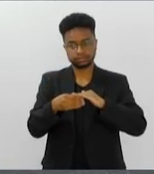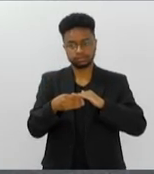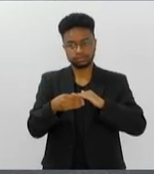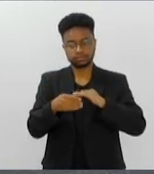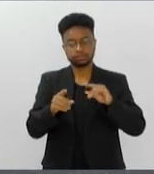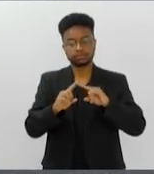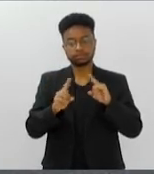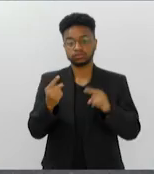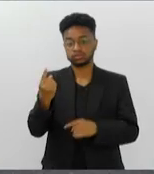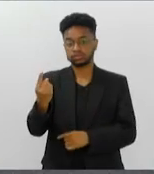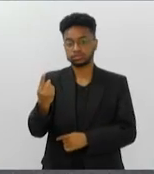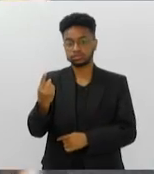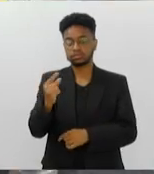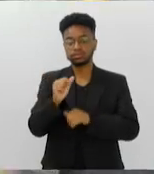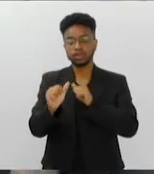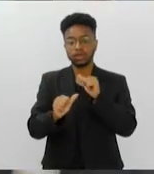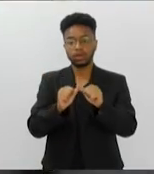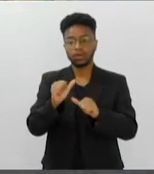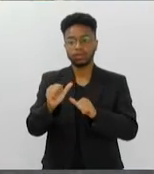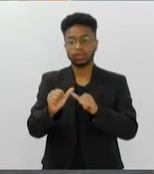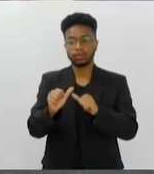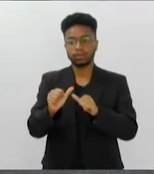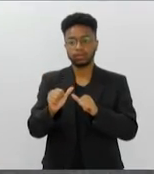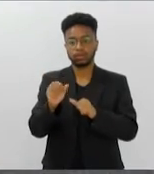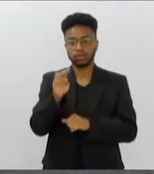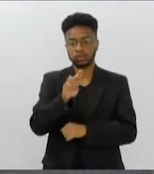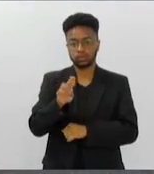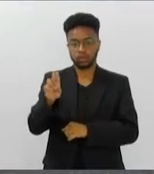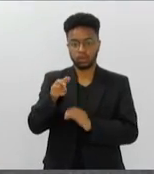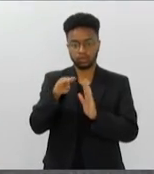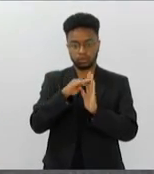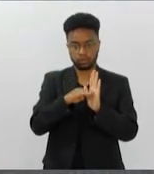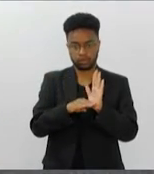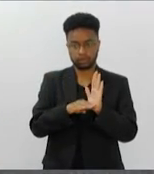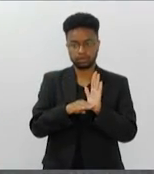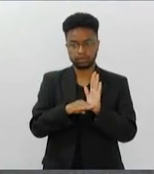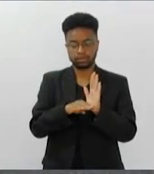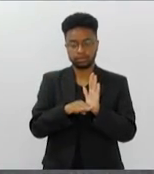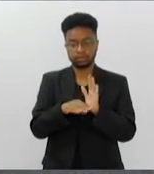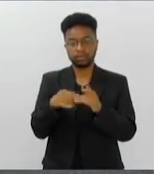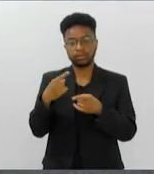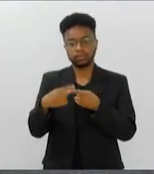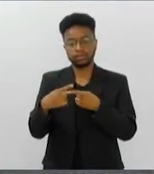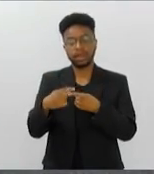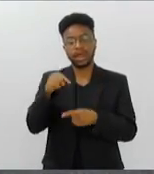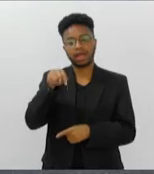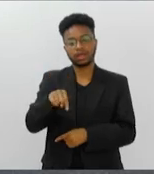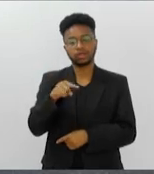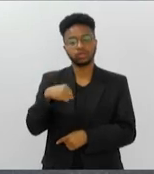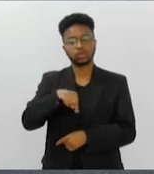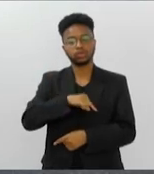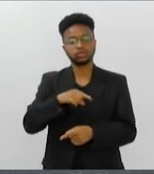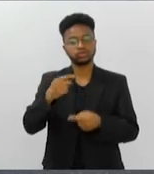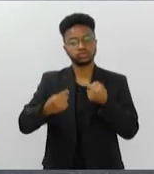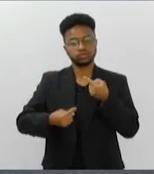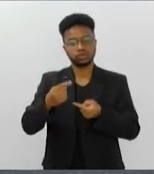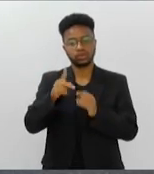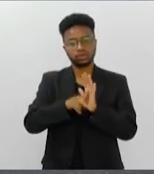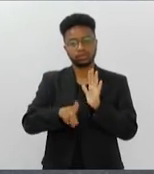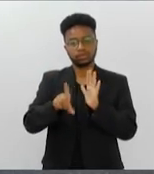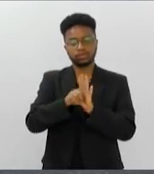uma delas modificando, né, o nome do programa, que a gente está aqui discutindo, votando o projeto de lei